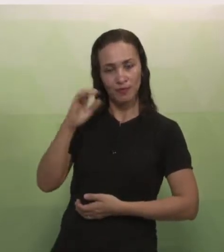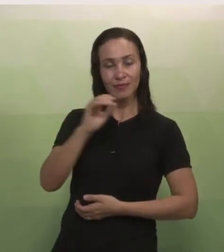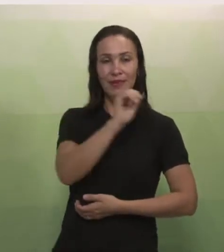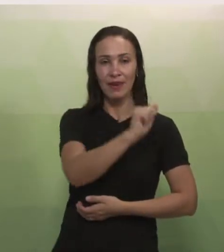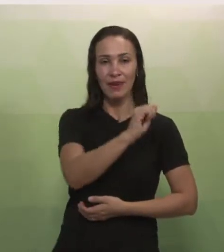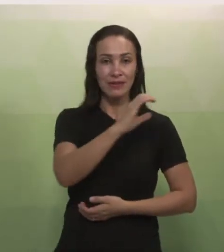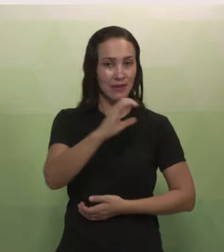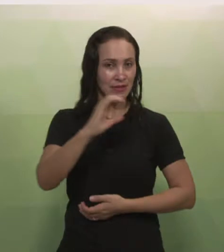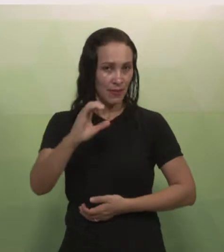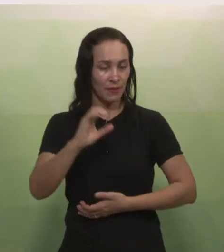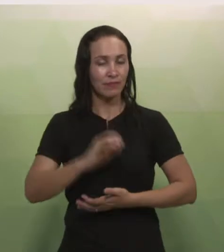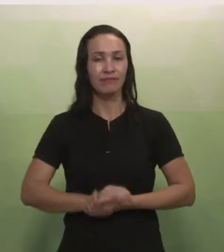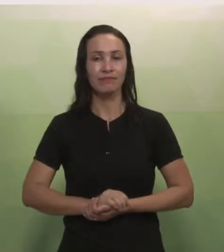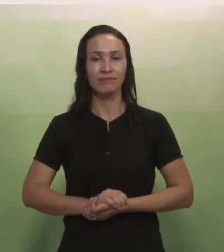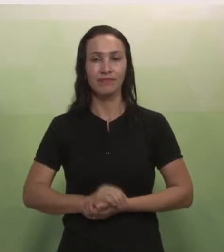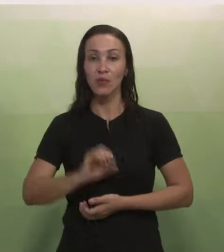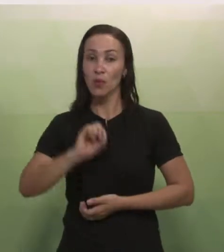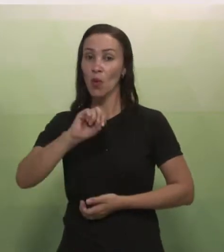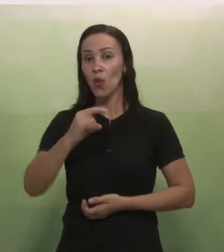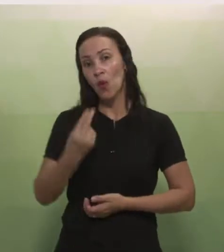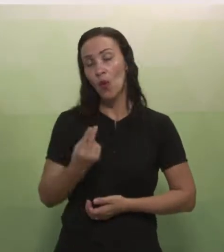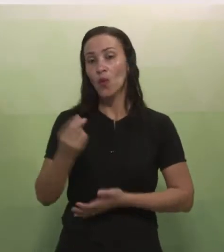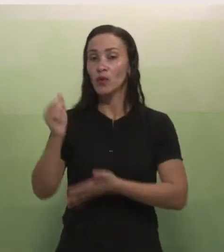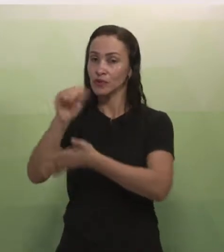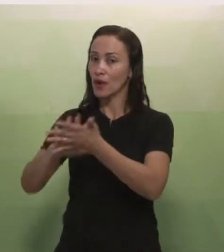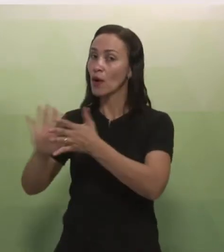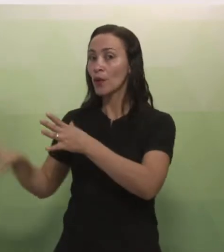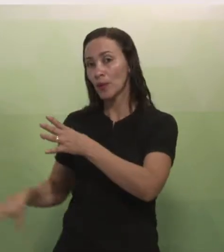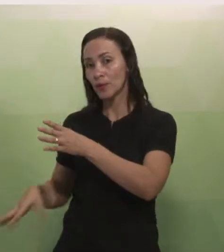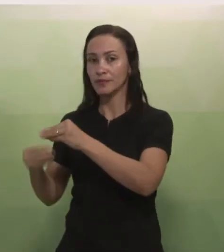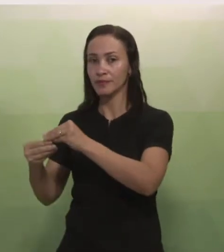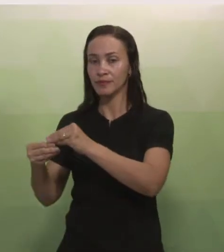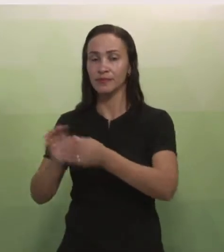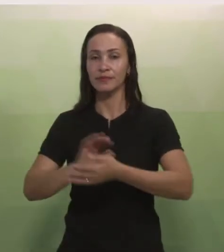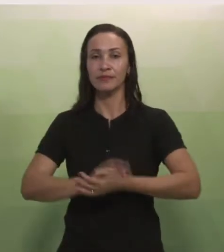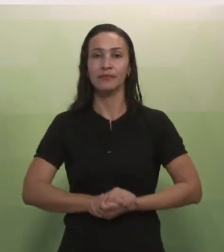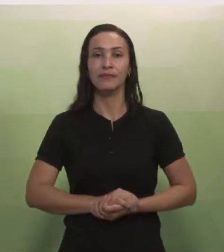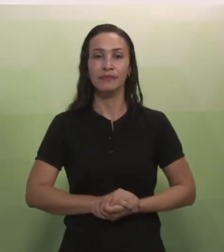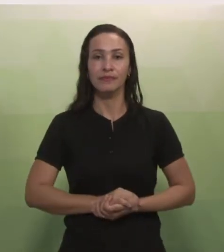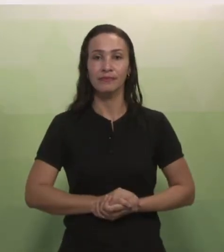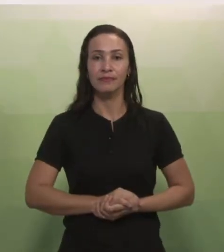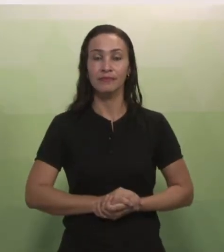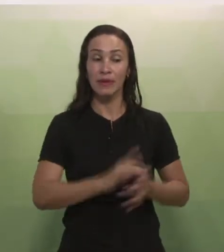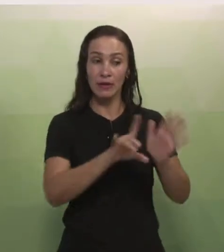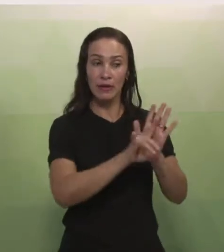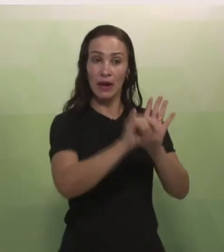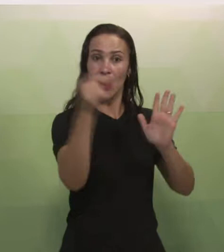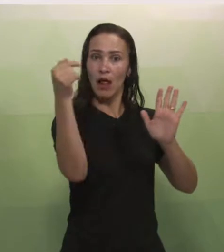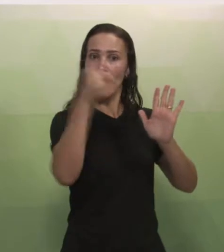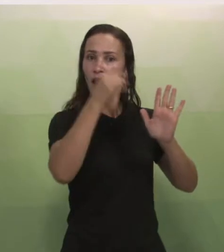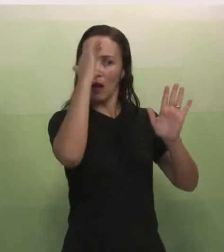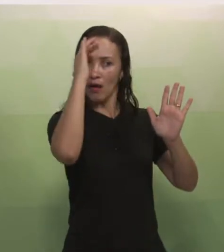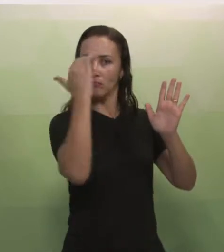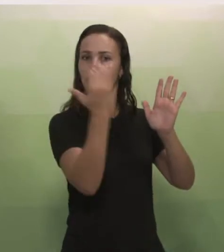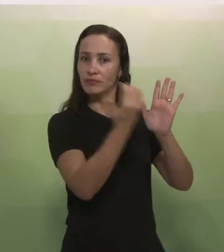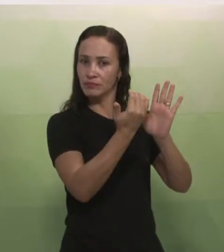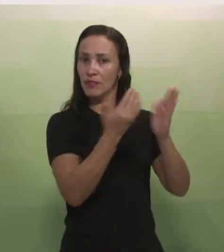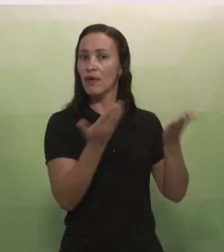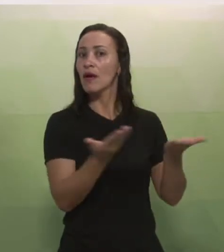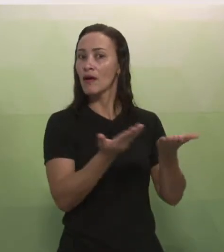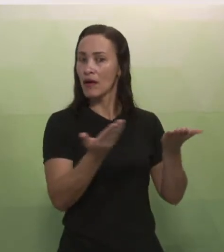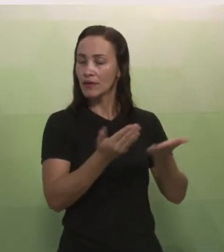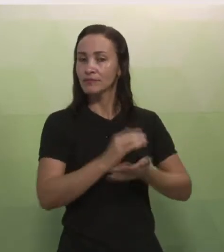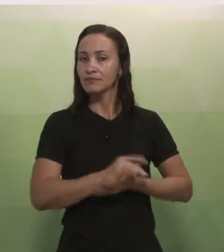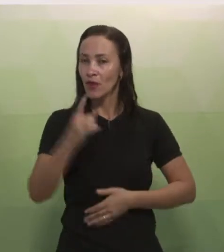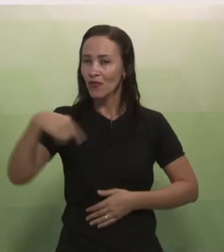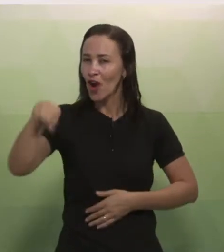acadêmico-científico-culturais, o ACC, ou as atividades complementares, conforme a legislação vigente. Vocês